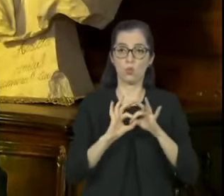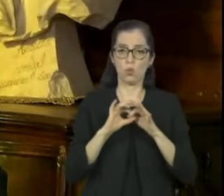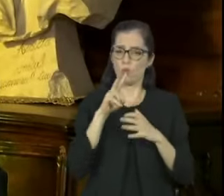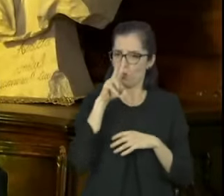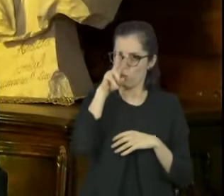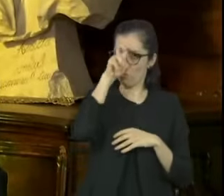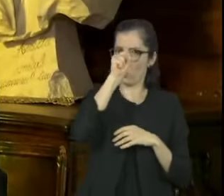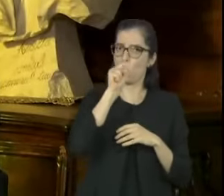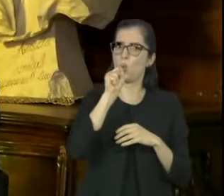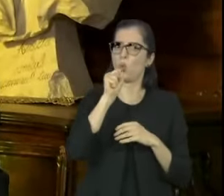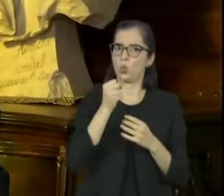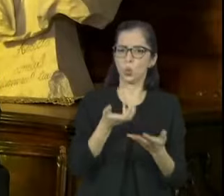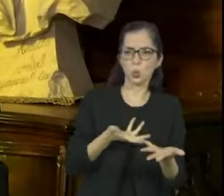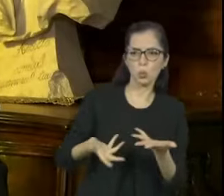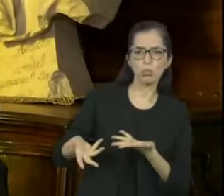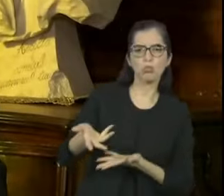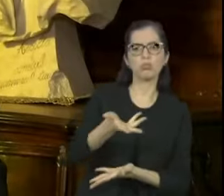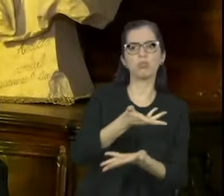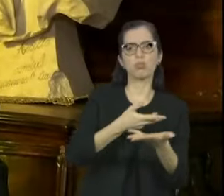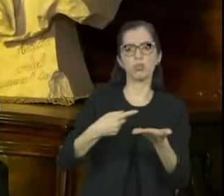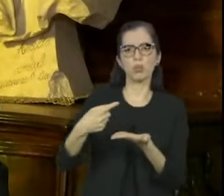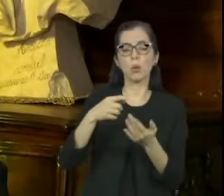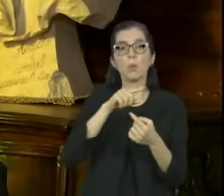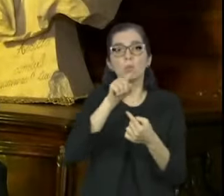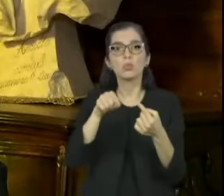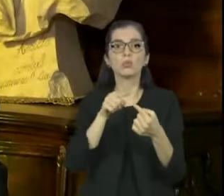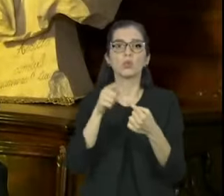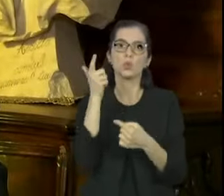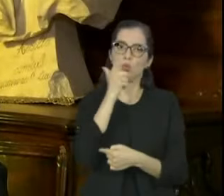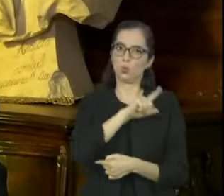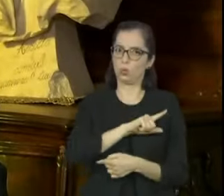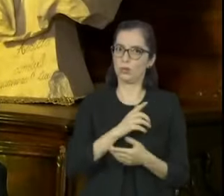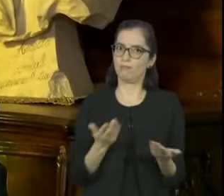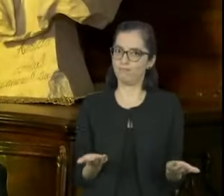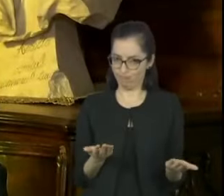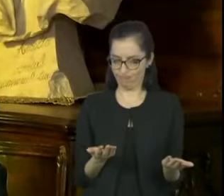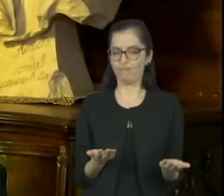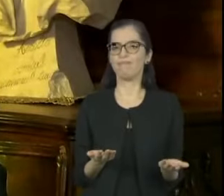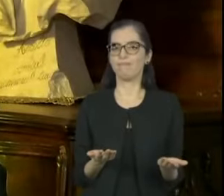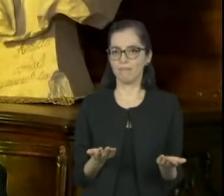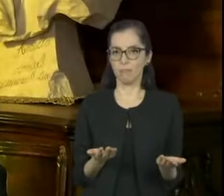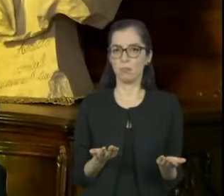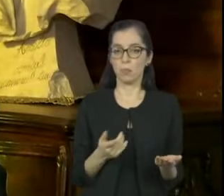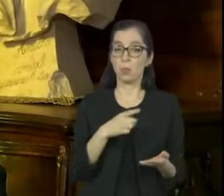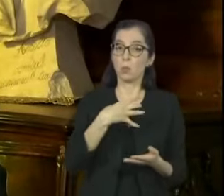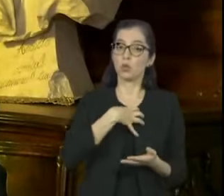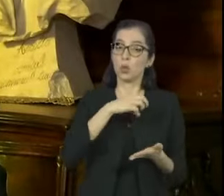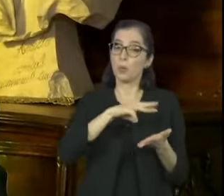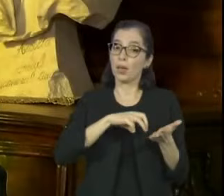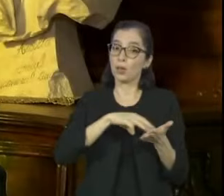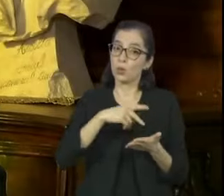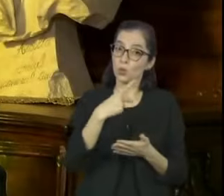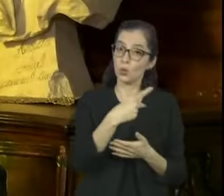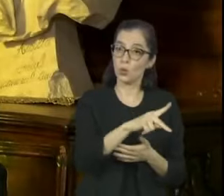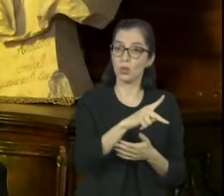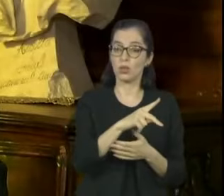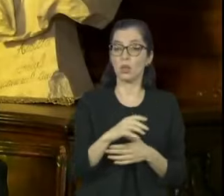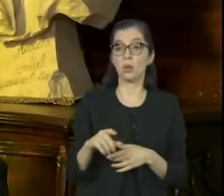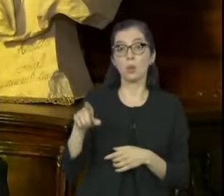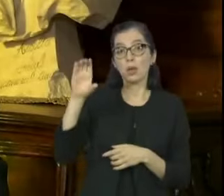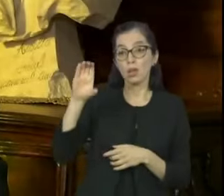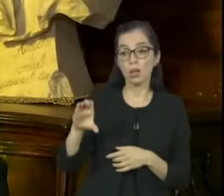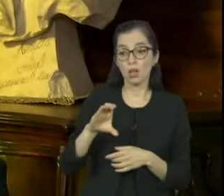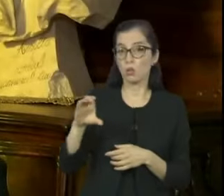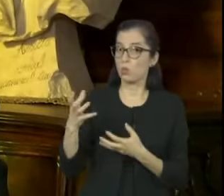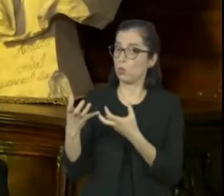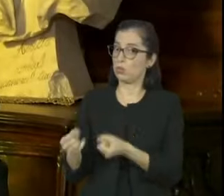a tiros eu sou seus objetivos hora esse são métodos que nós na igreja católica não adotamos